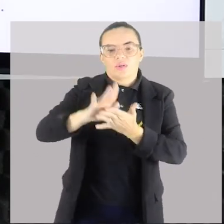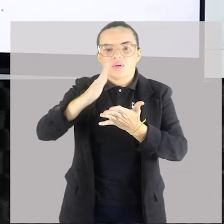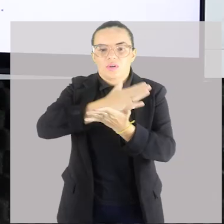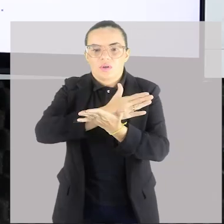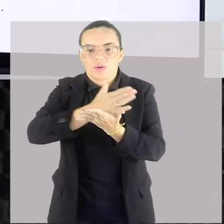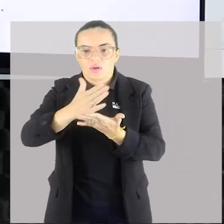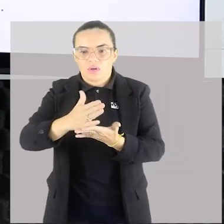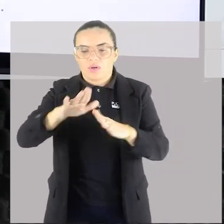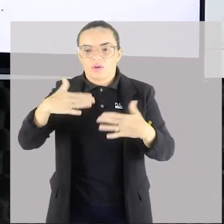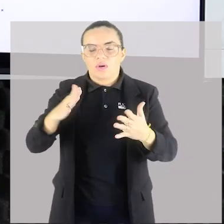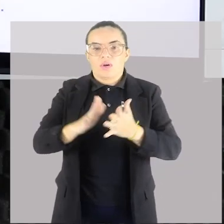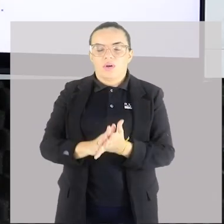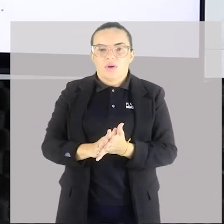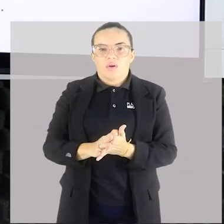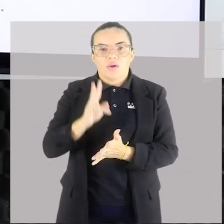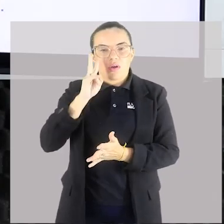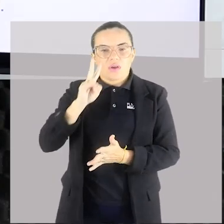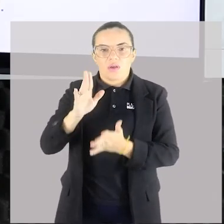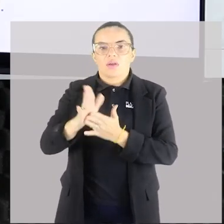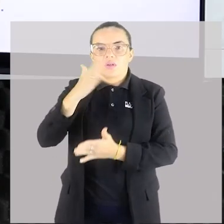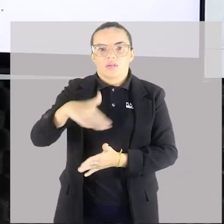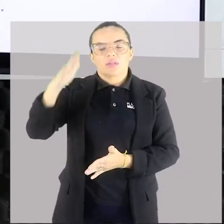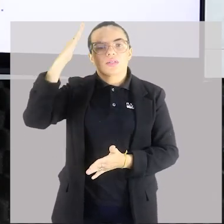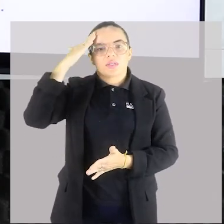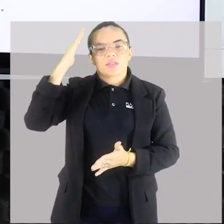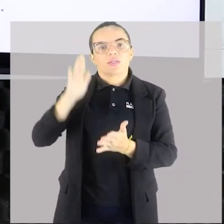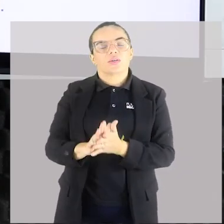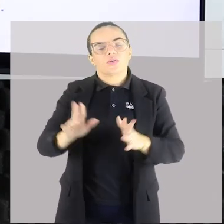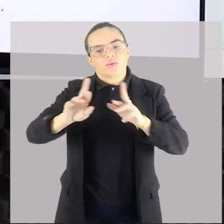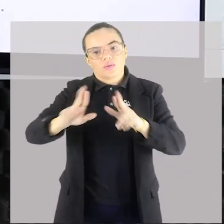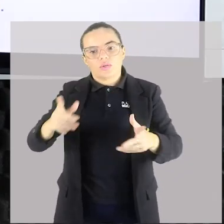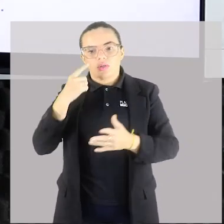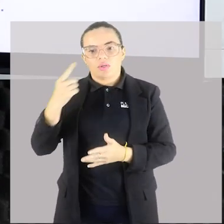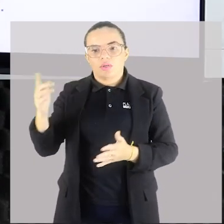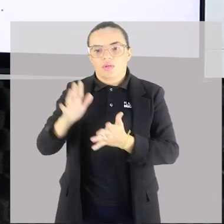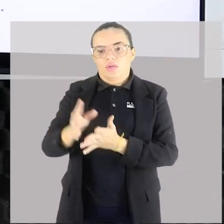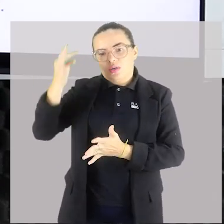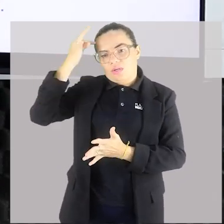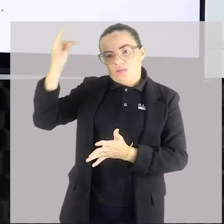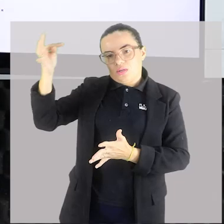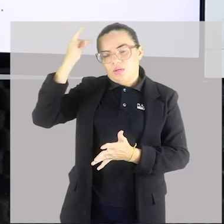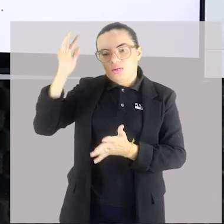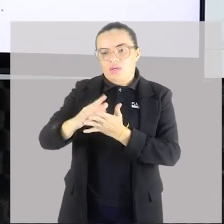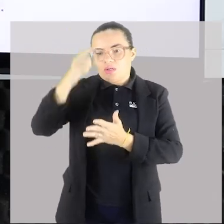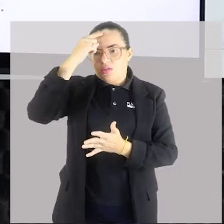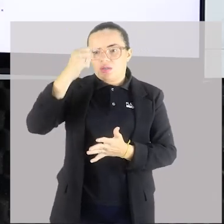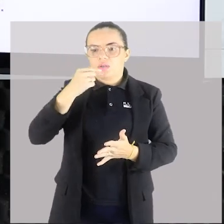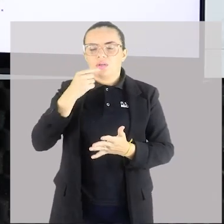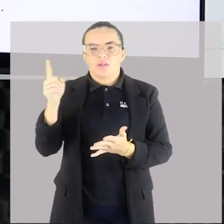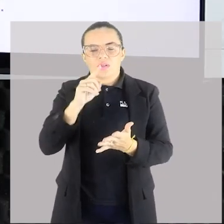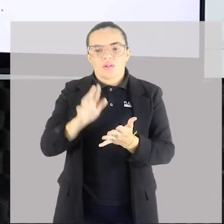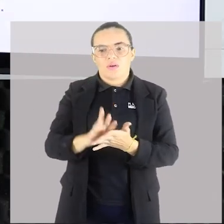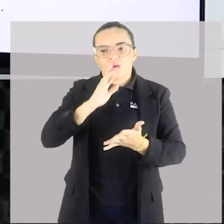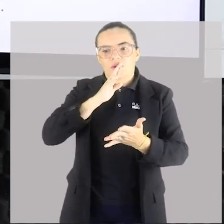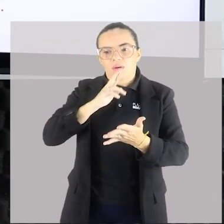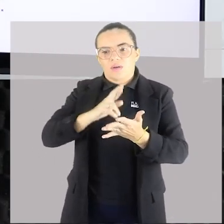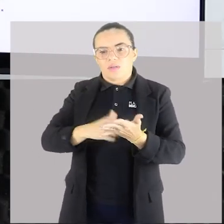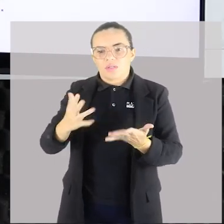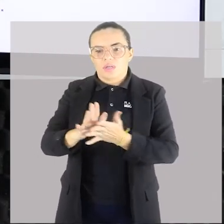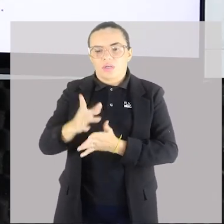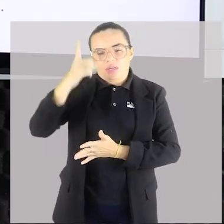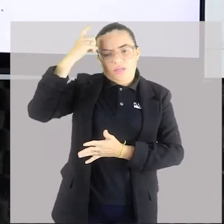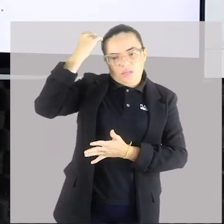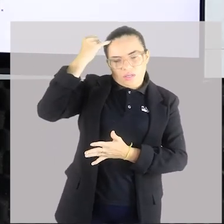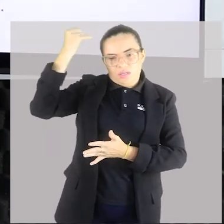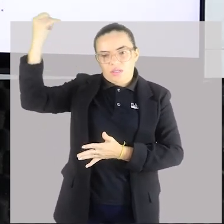ler sobre uma outra ótica. A teoria: as imagens que não resultam da ideia preconcebida do processo criativo, elas resultam